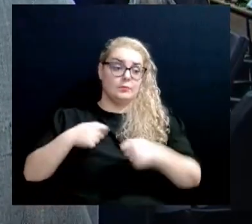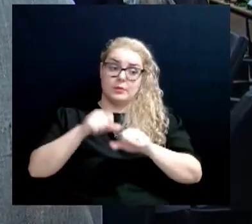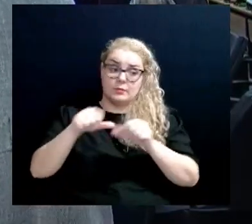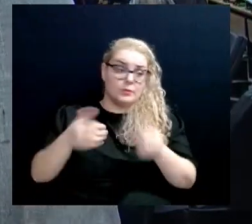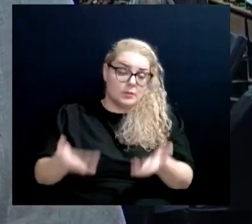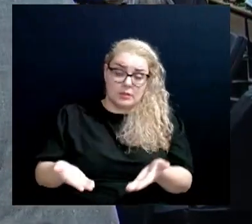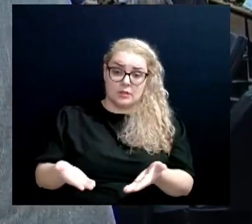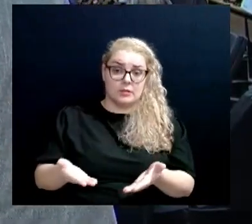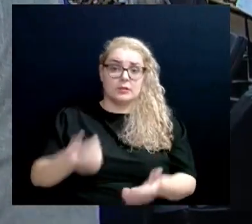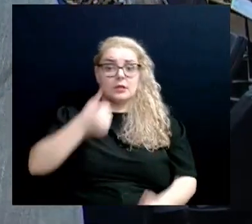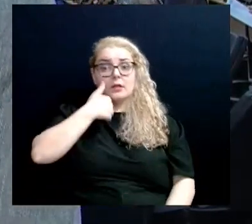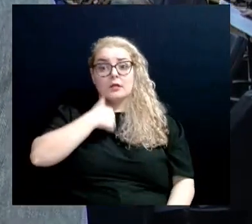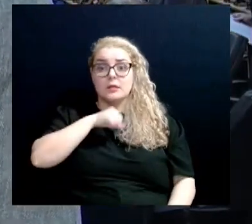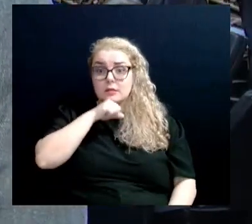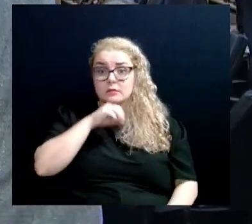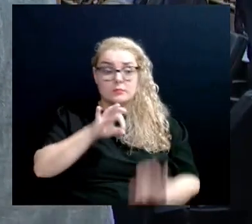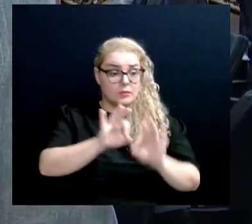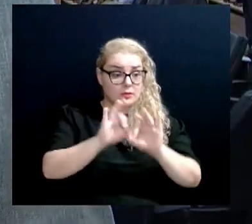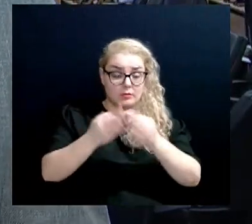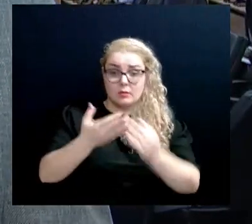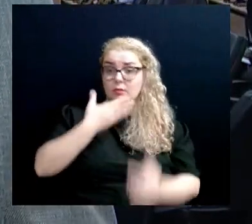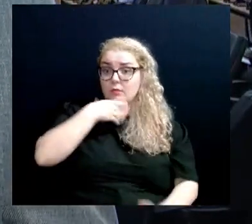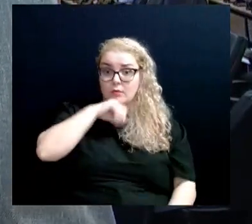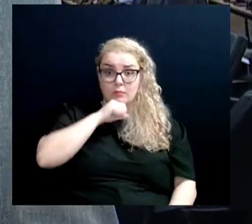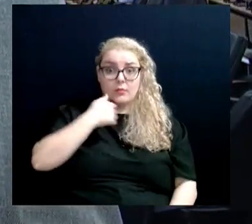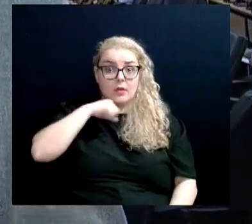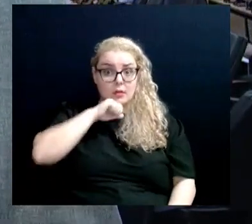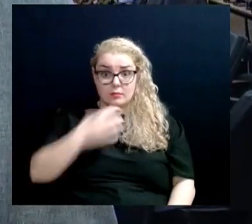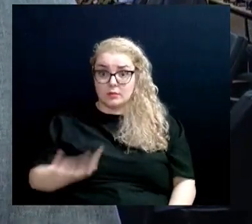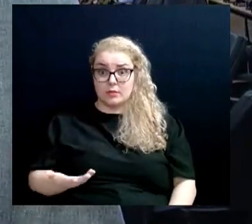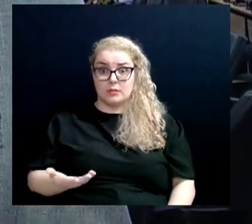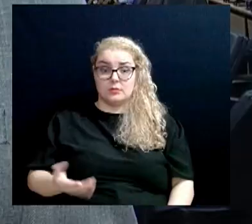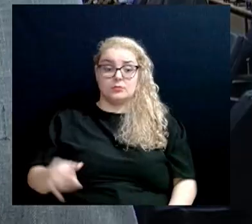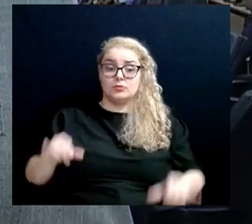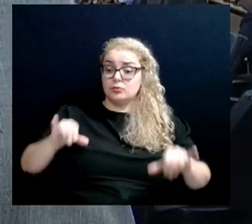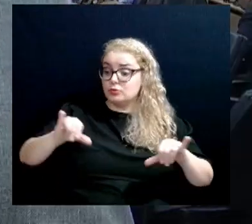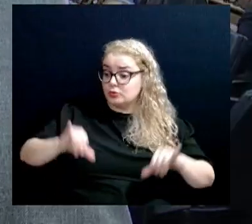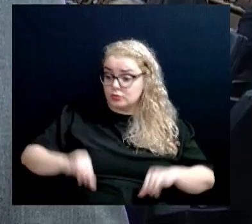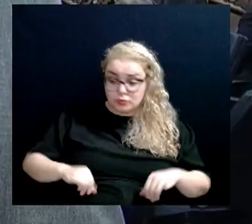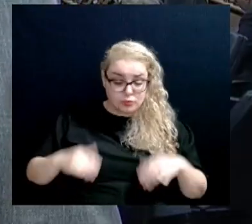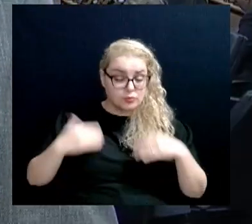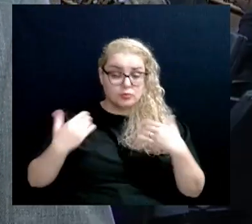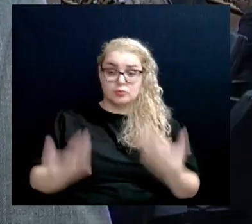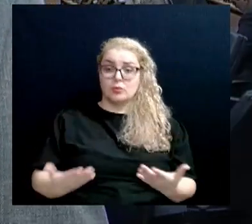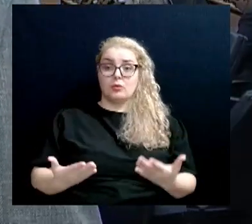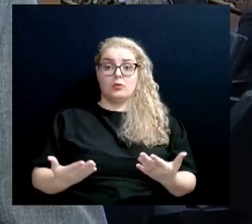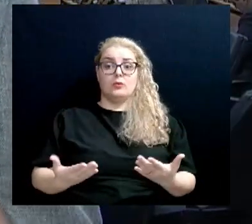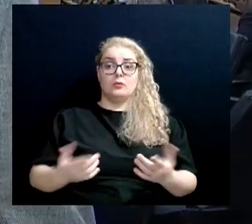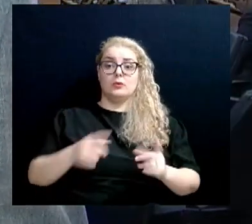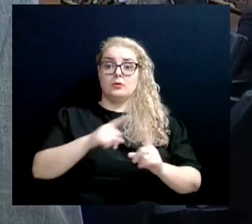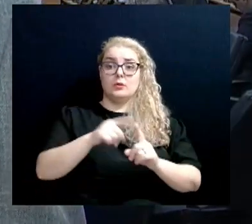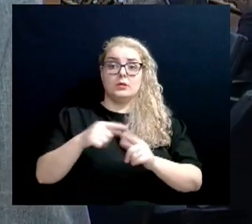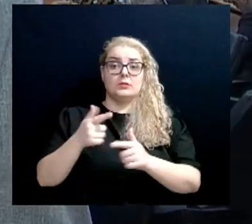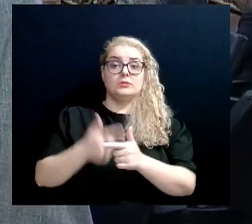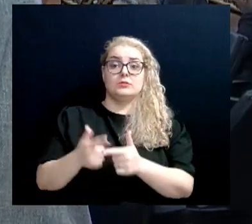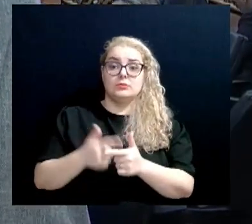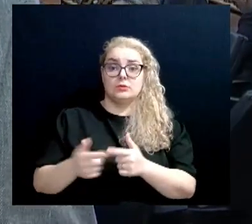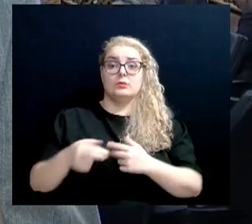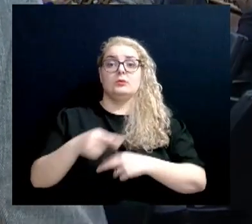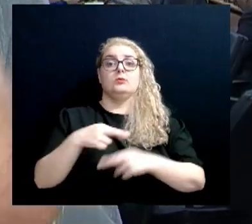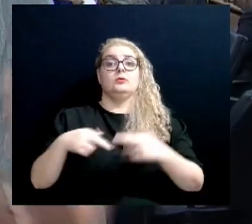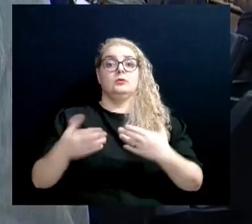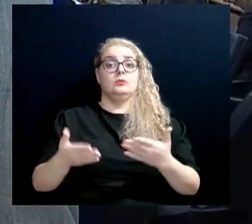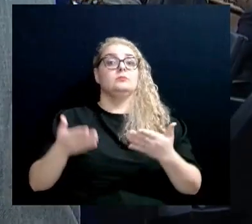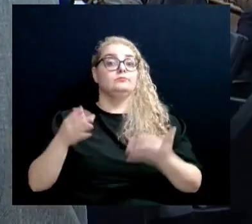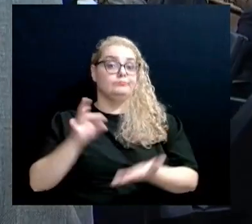As mães, as famílias, os pais sofrem muito com esse tipo de problema, com essa questão, na verdade,